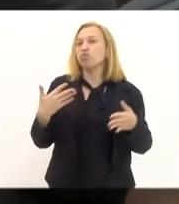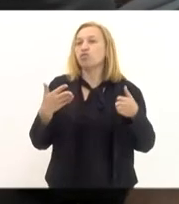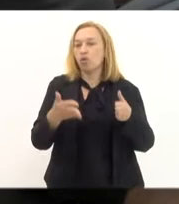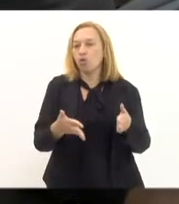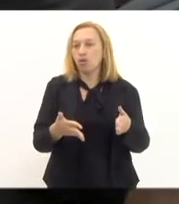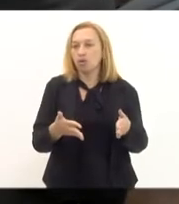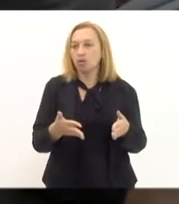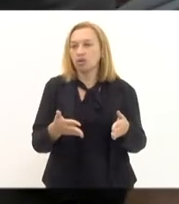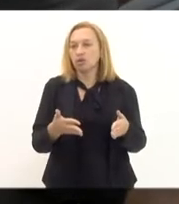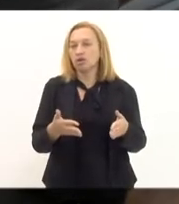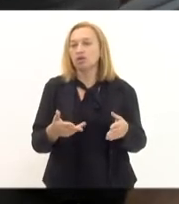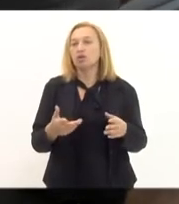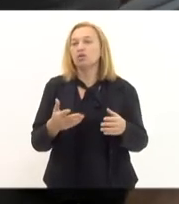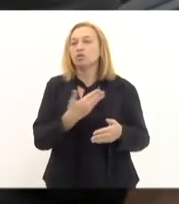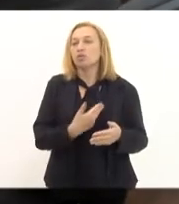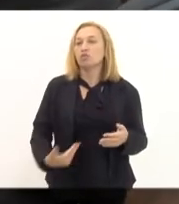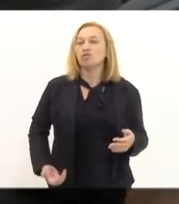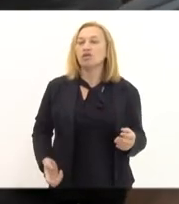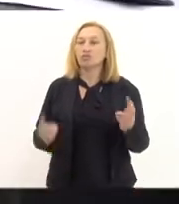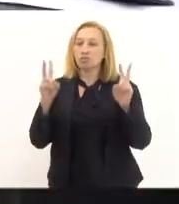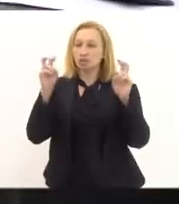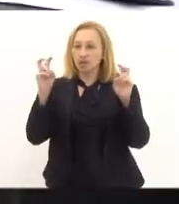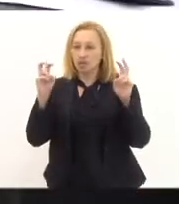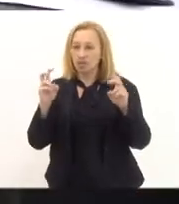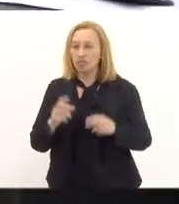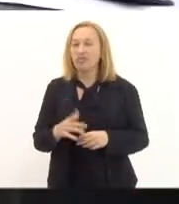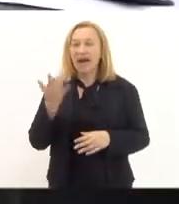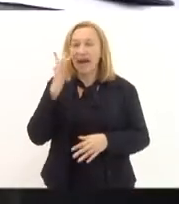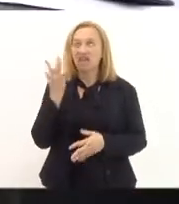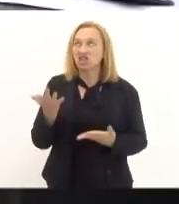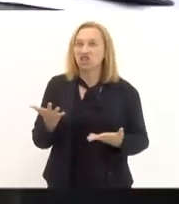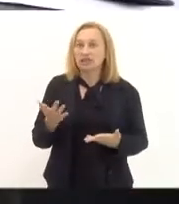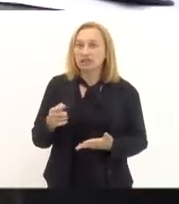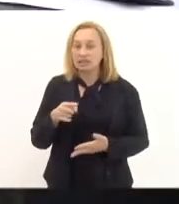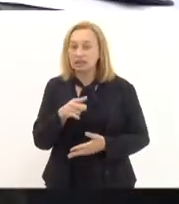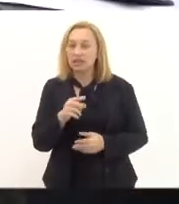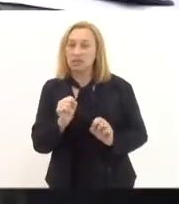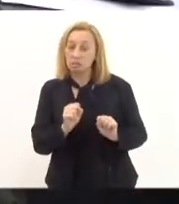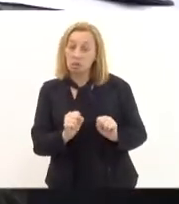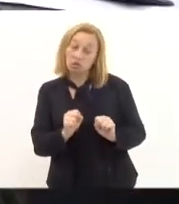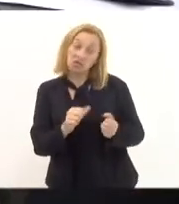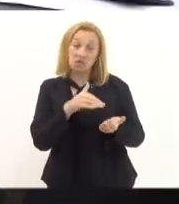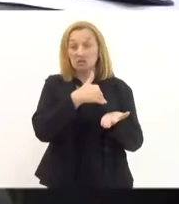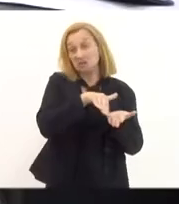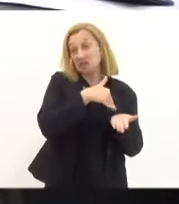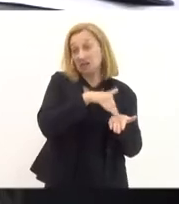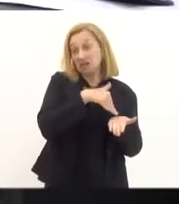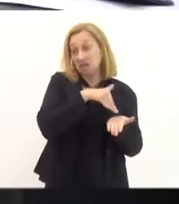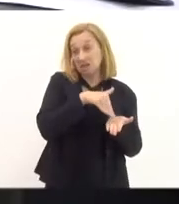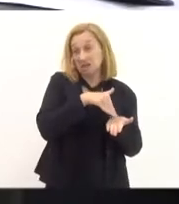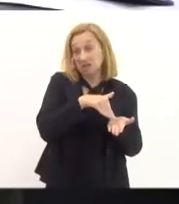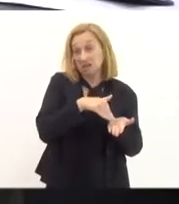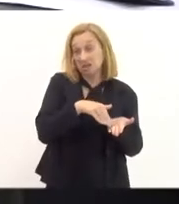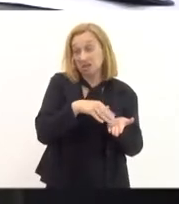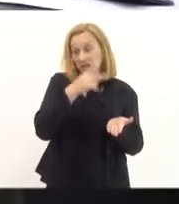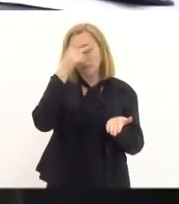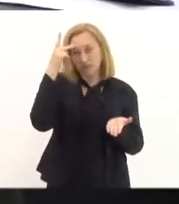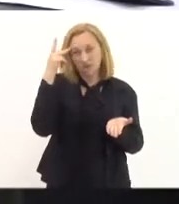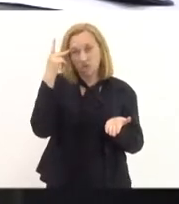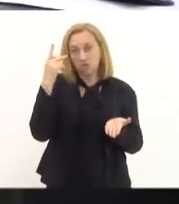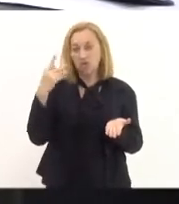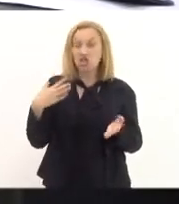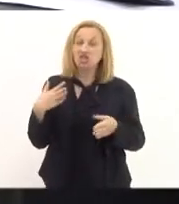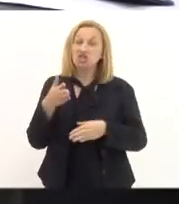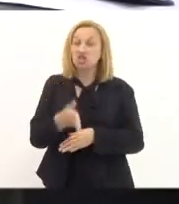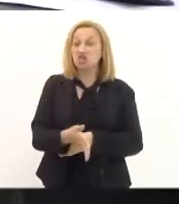governo dá o tema de que acha que aquilo pode ser uma secretaria que alguém cai do céu